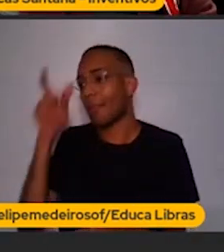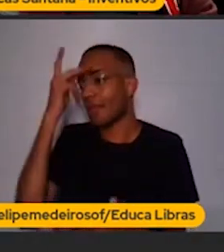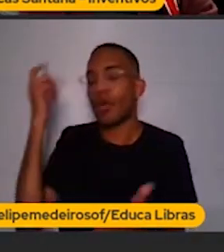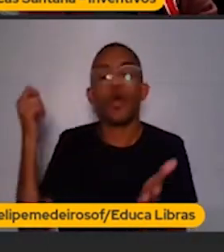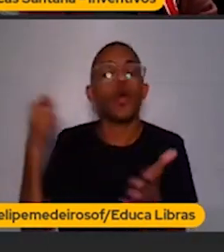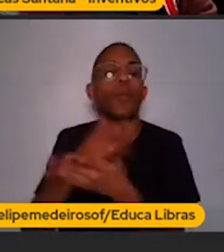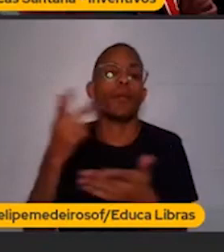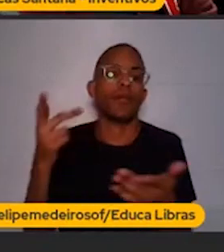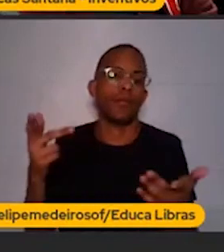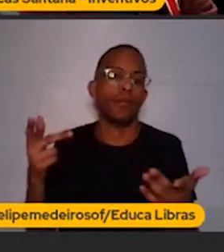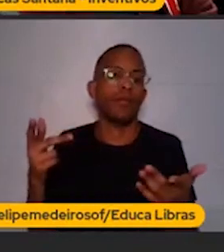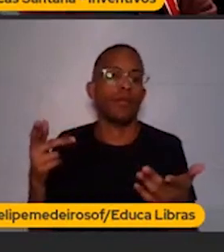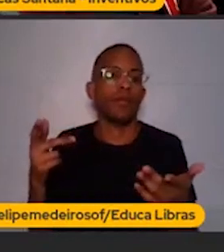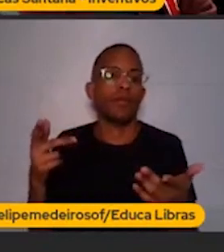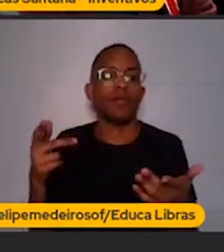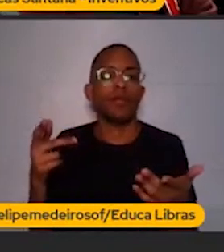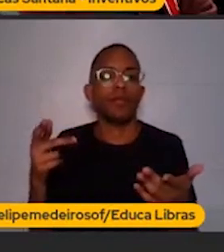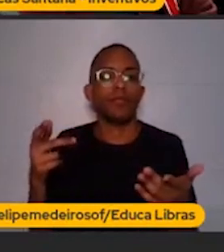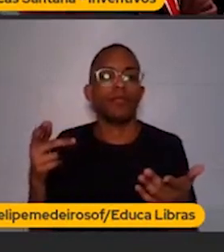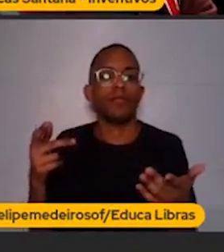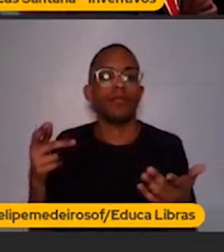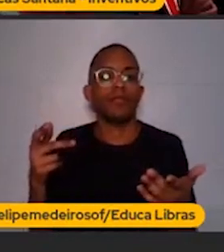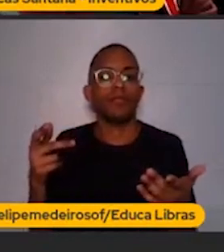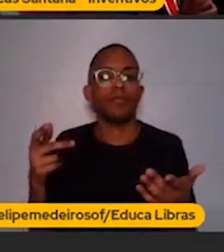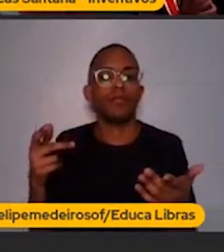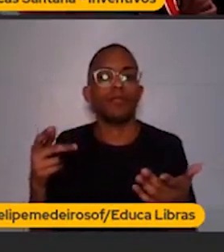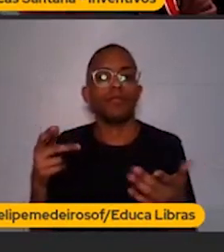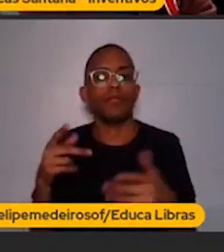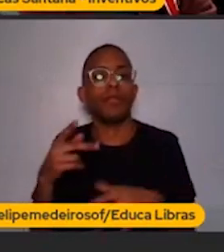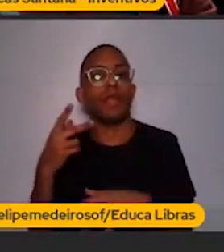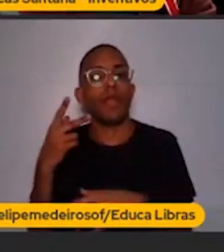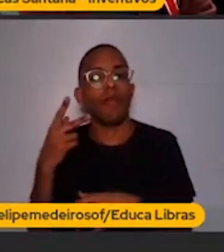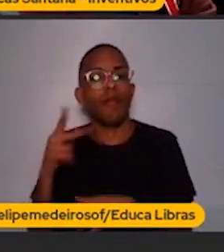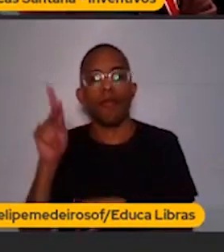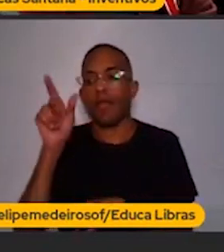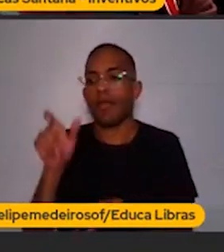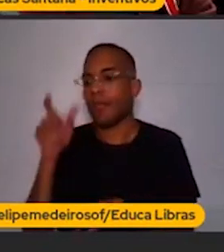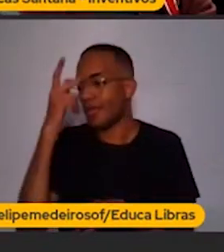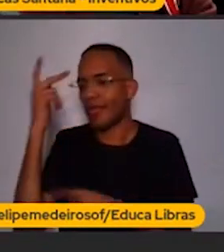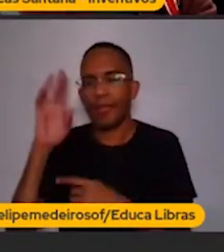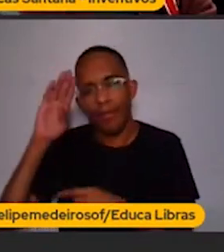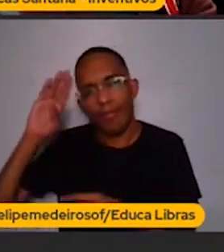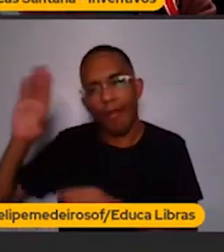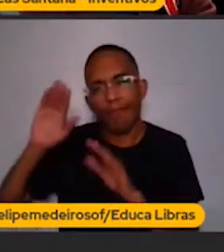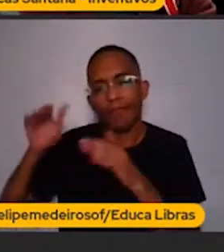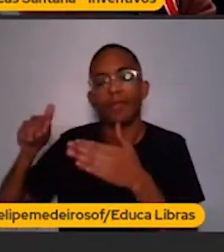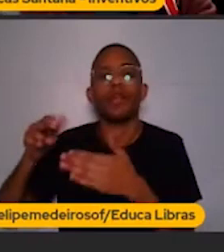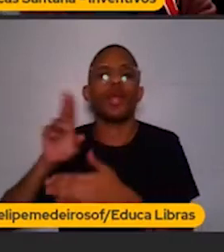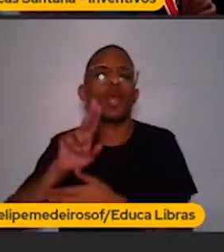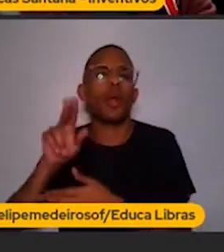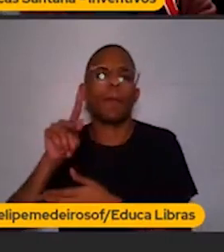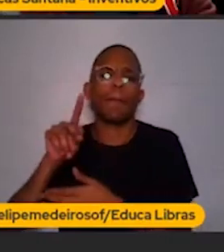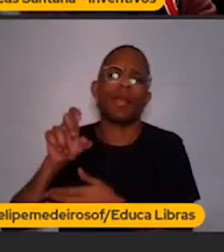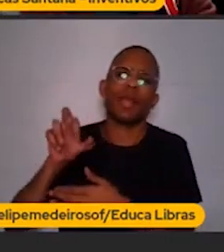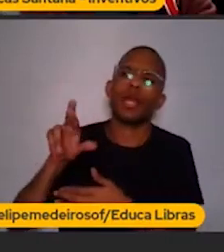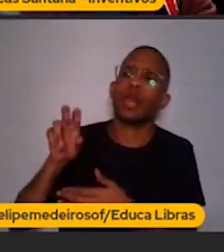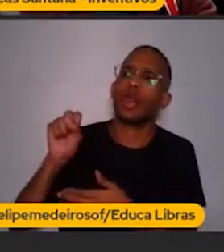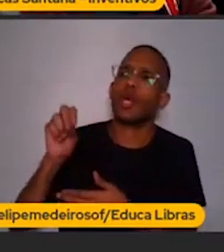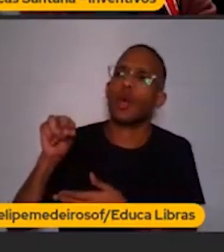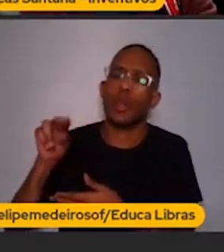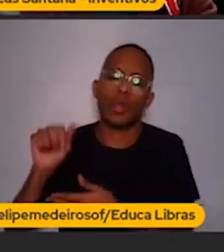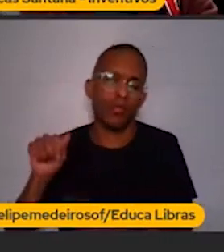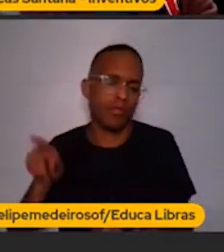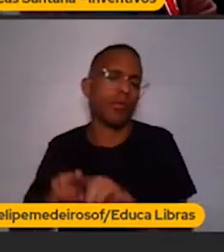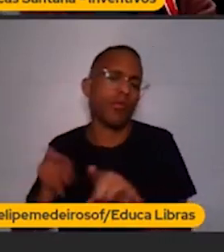chamar de comprador ideal, Ideal Consumer Profile, mas aqui a gente está chamando de persona, que é mais ou menos a mesma coisa, que